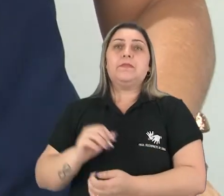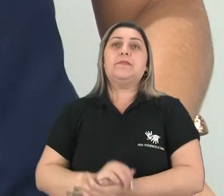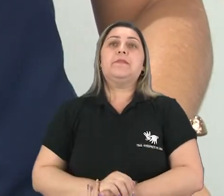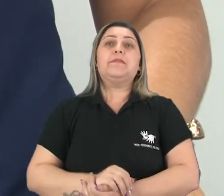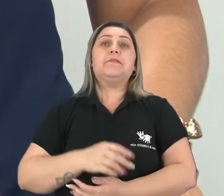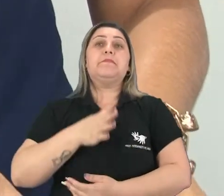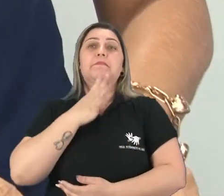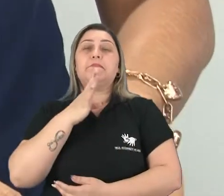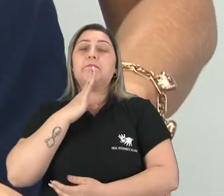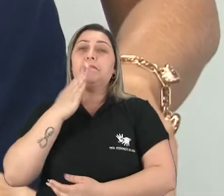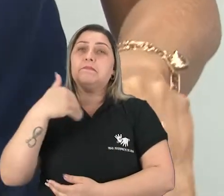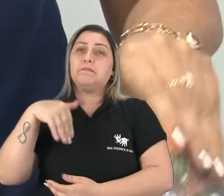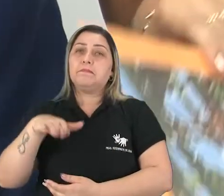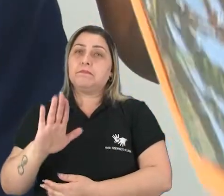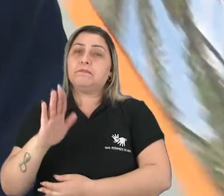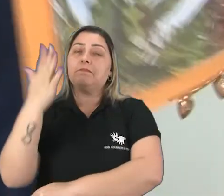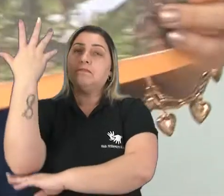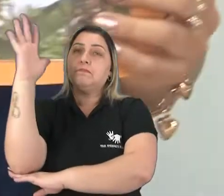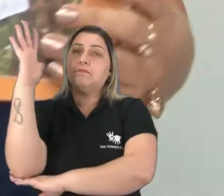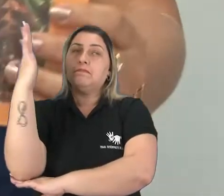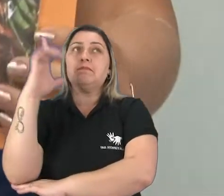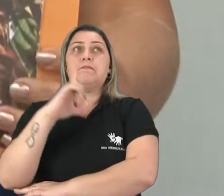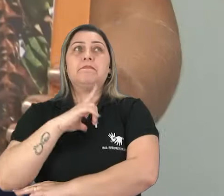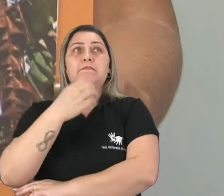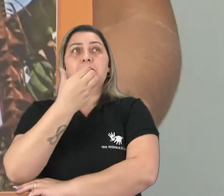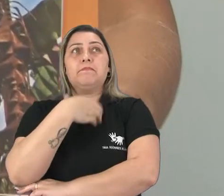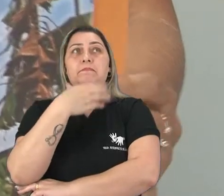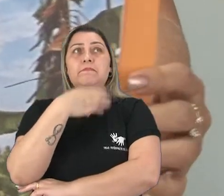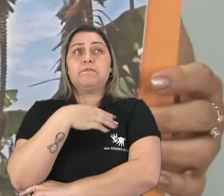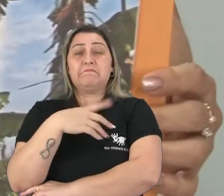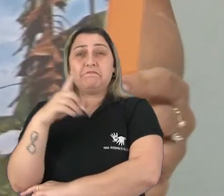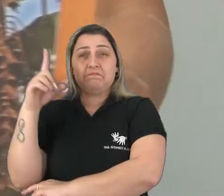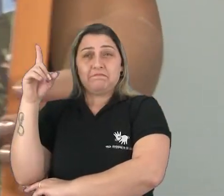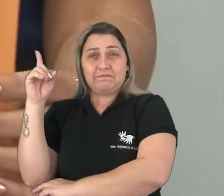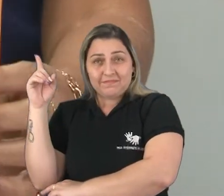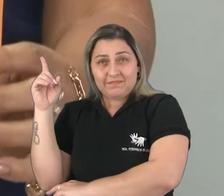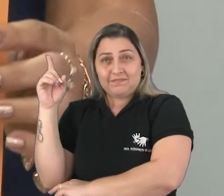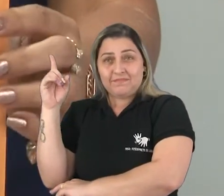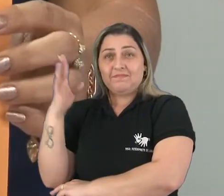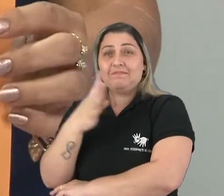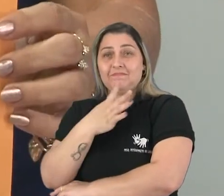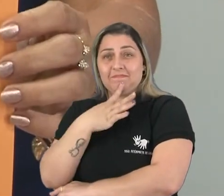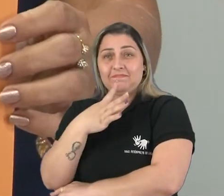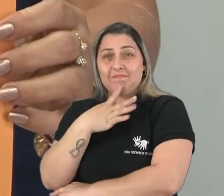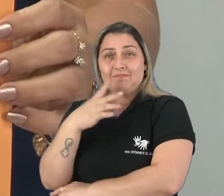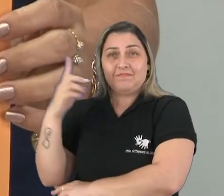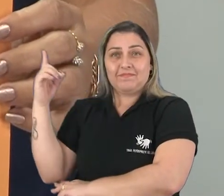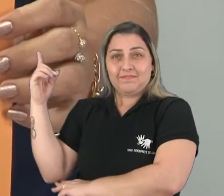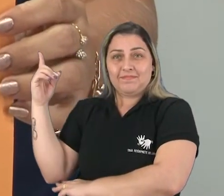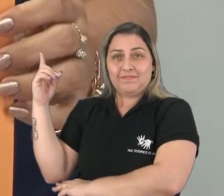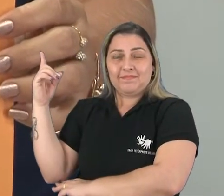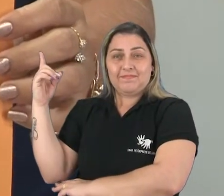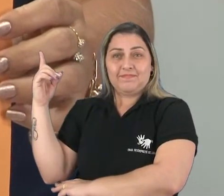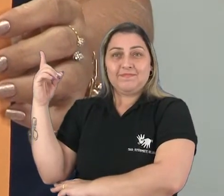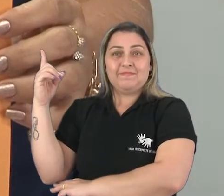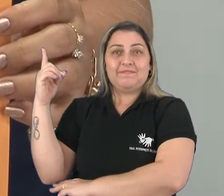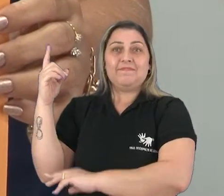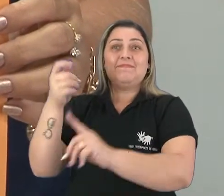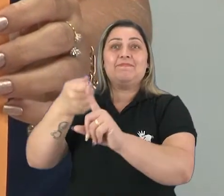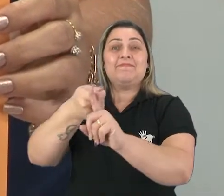Vamos conhecer mais uma planta frutífera? Alguém conhece essa planta frutífera? É